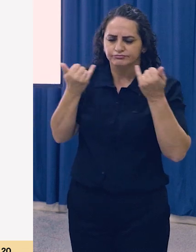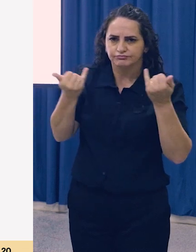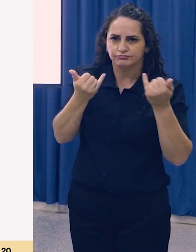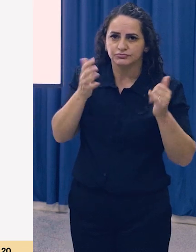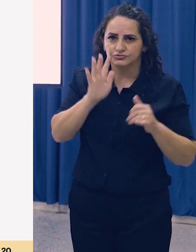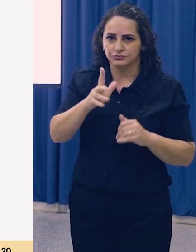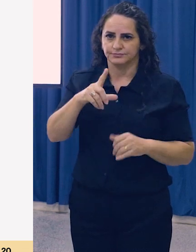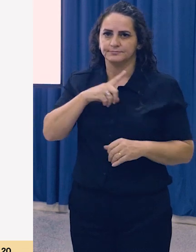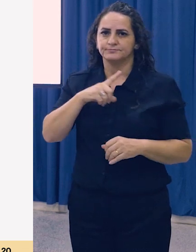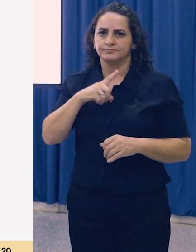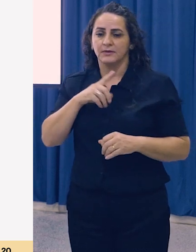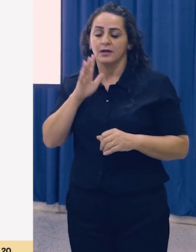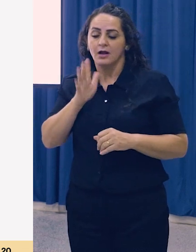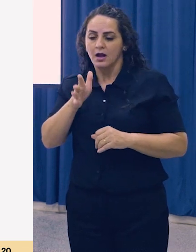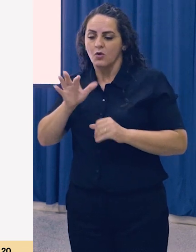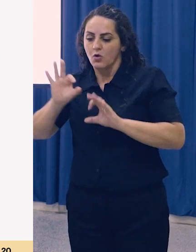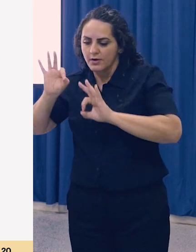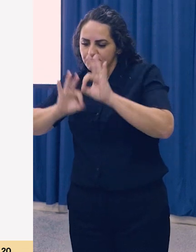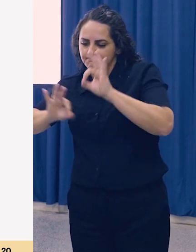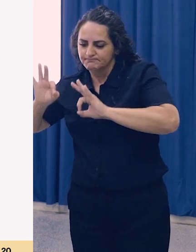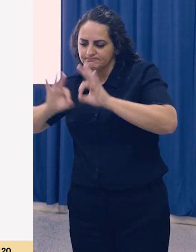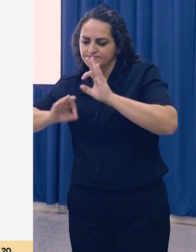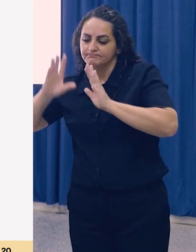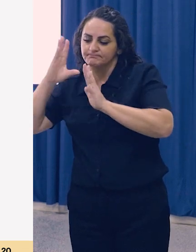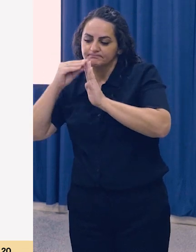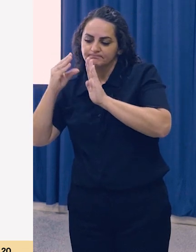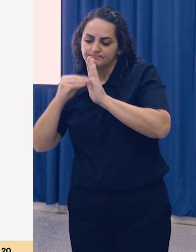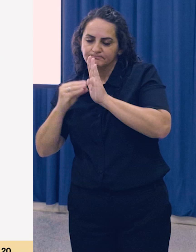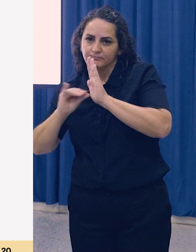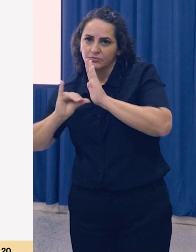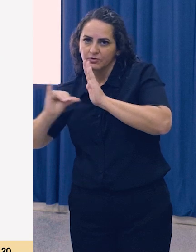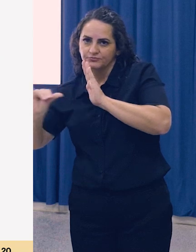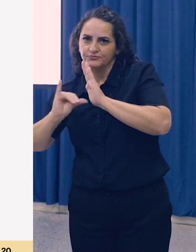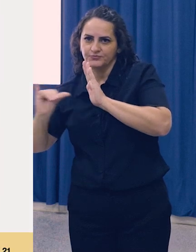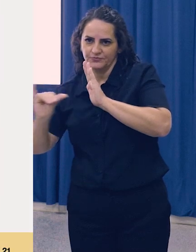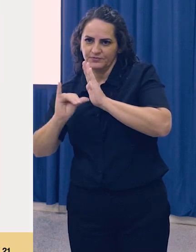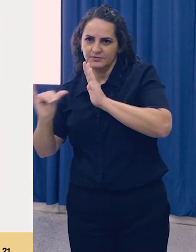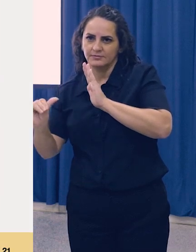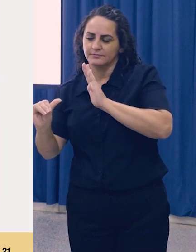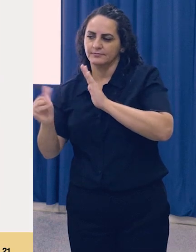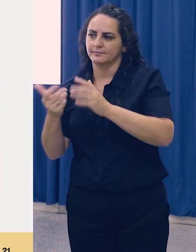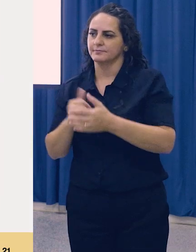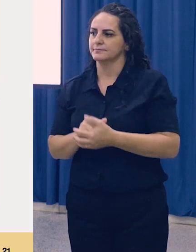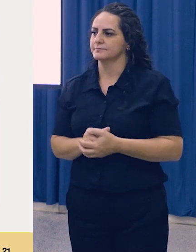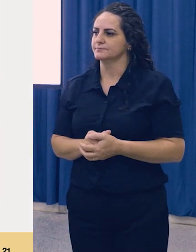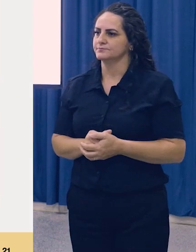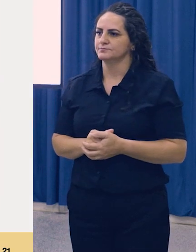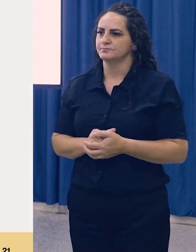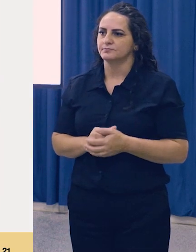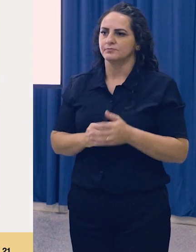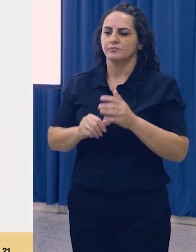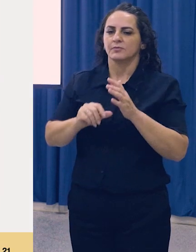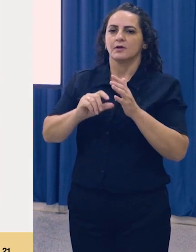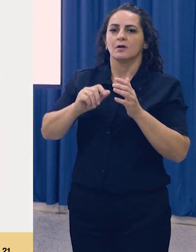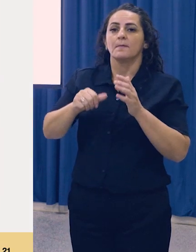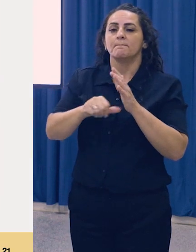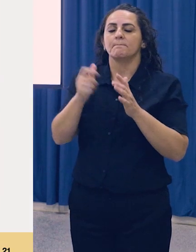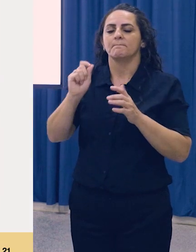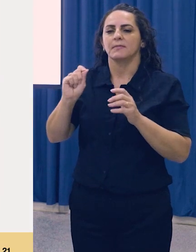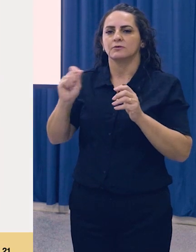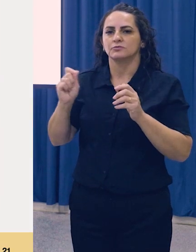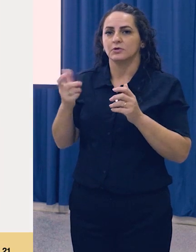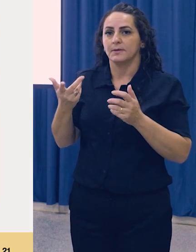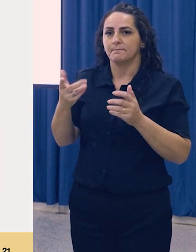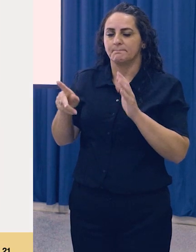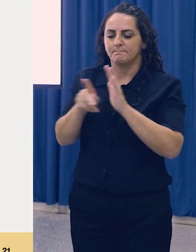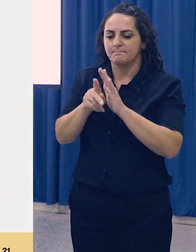vai planejar o conteúdo da divulgação, do plano de divulgação. Primeiro a gente faz um cronograma. Aqui tem algumas